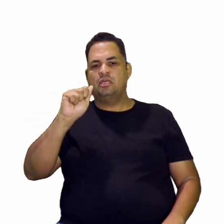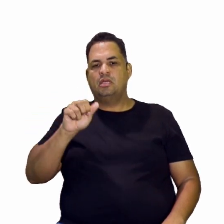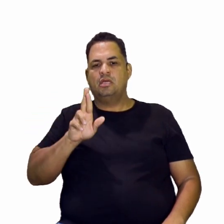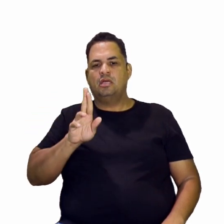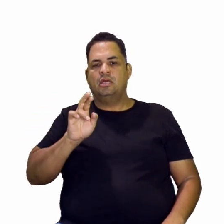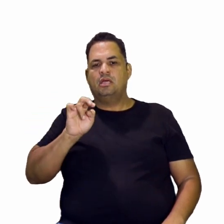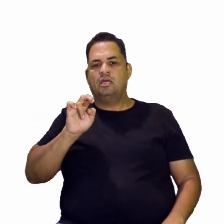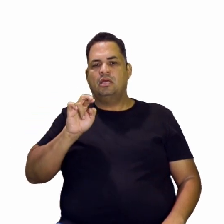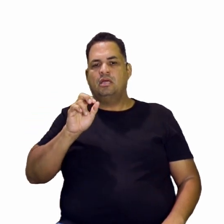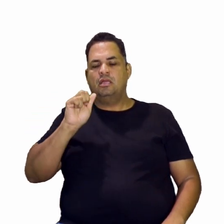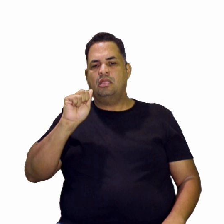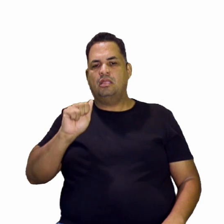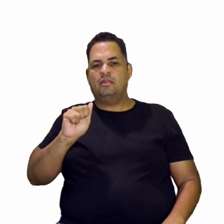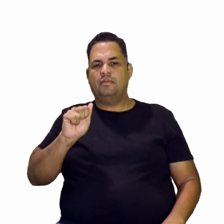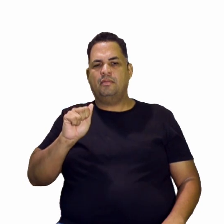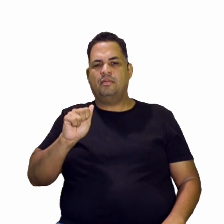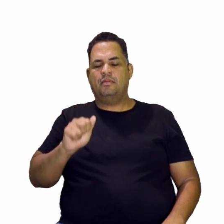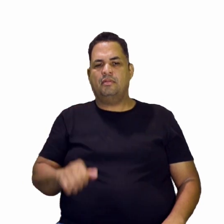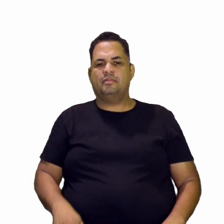anelídeos,